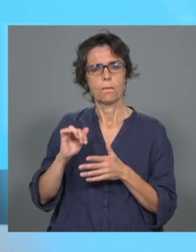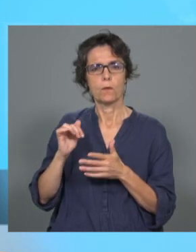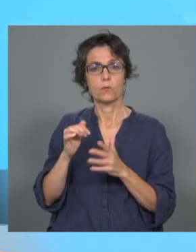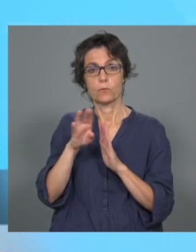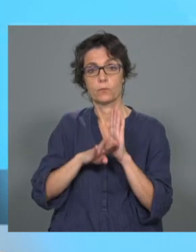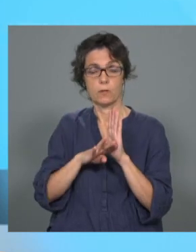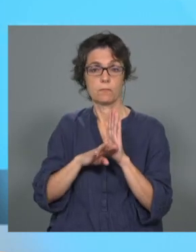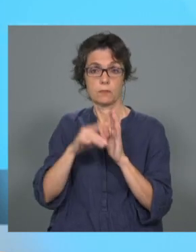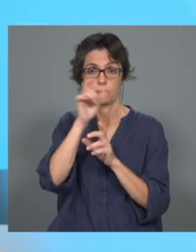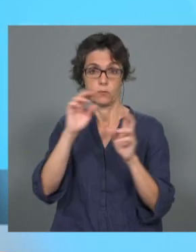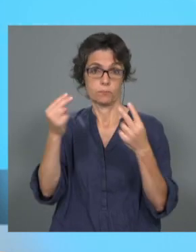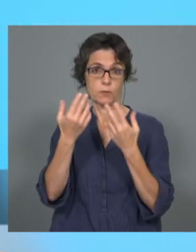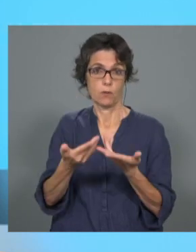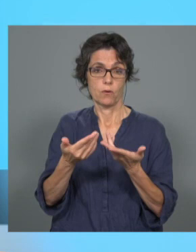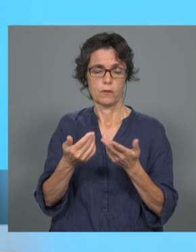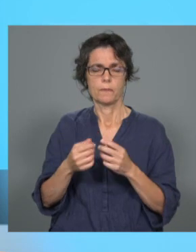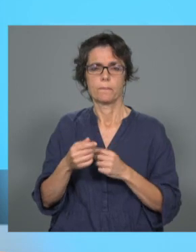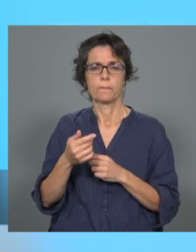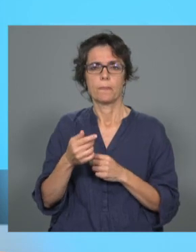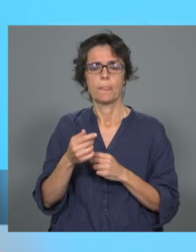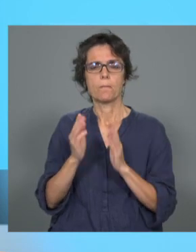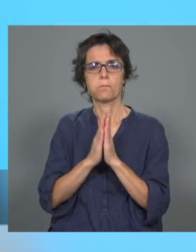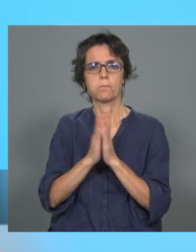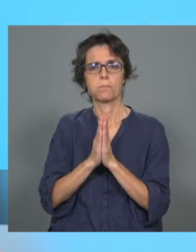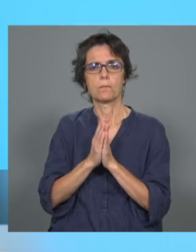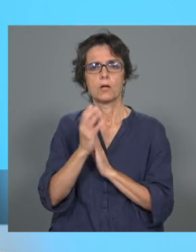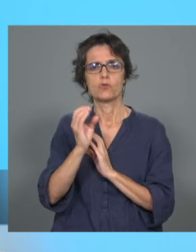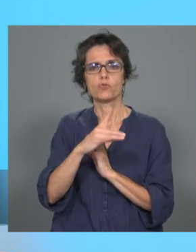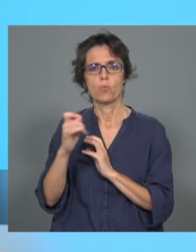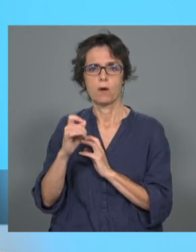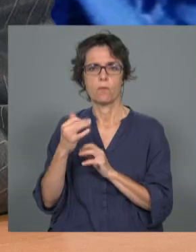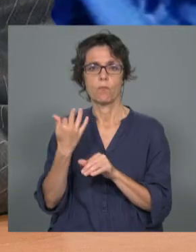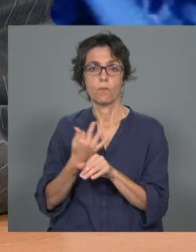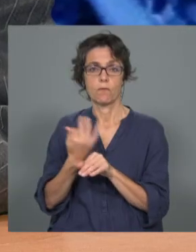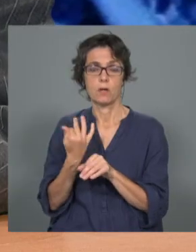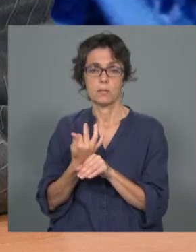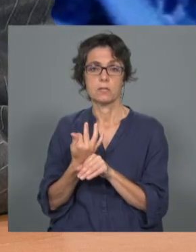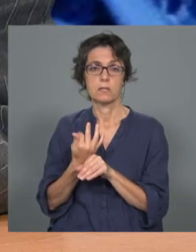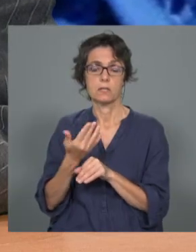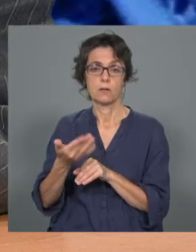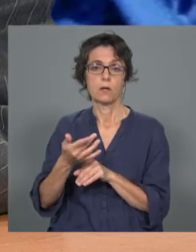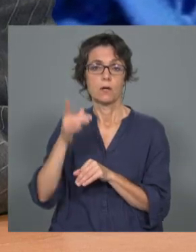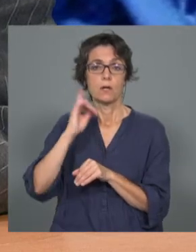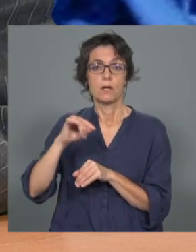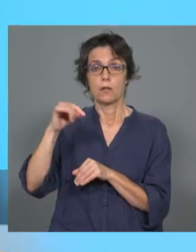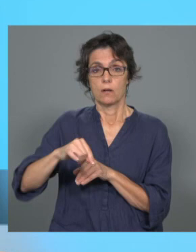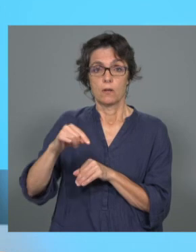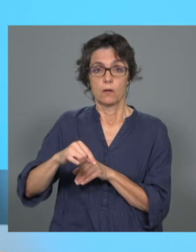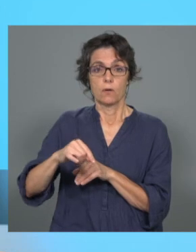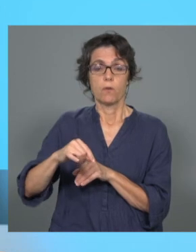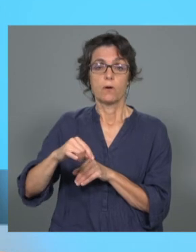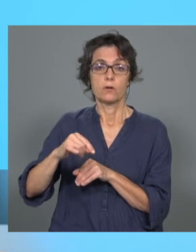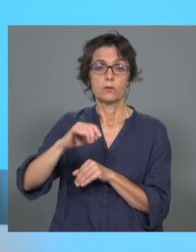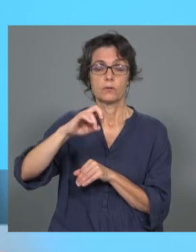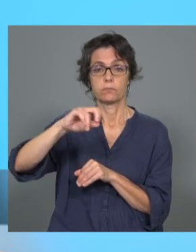programa, sobretudo para nos focarmos em São João, a festa que se celebra no dia de hoje, em muitas